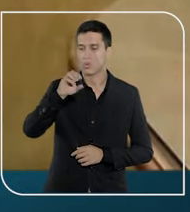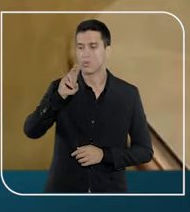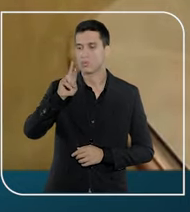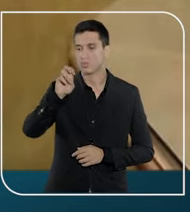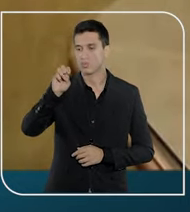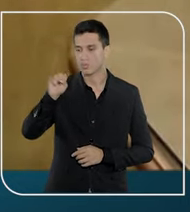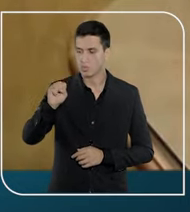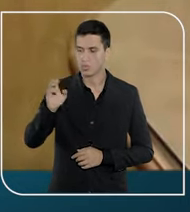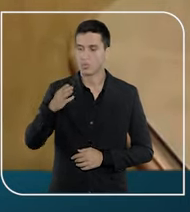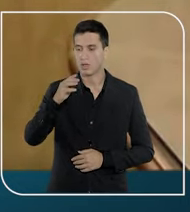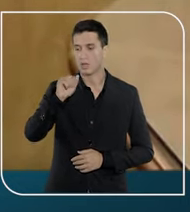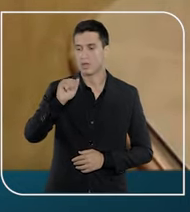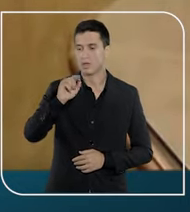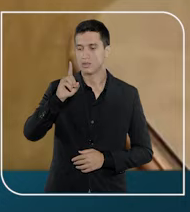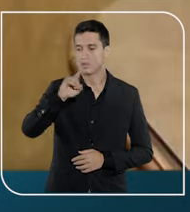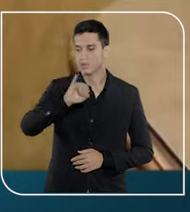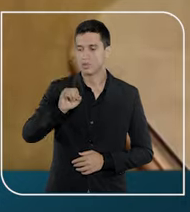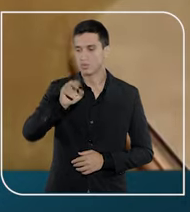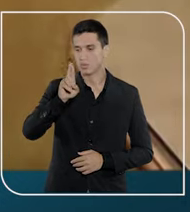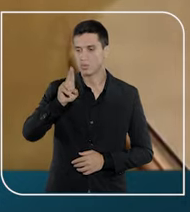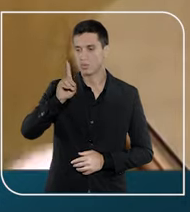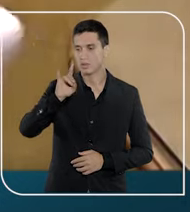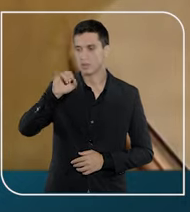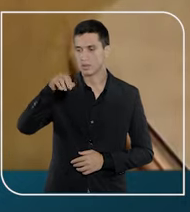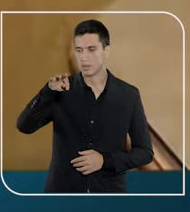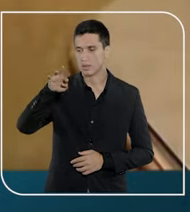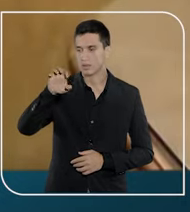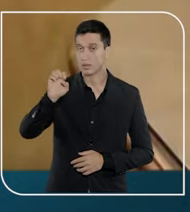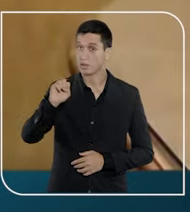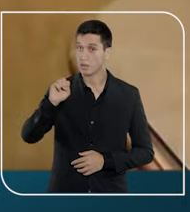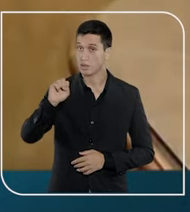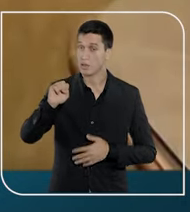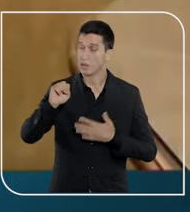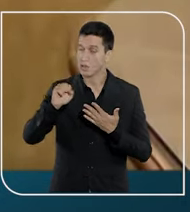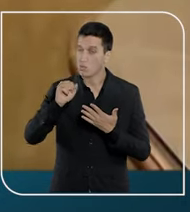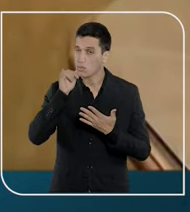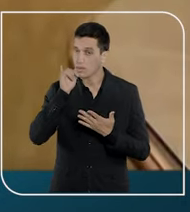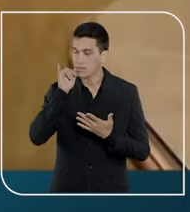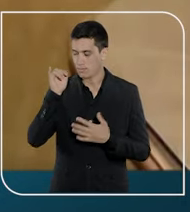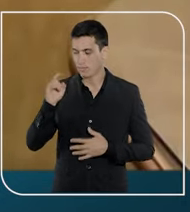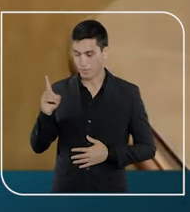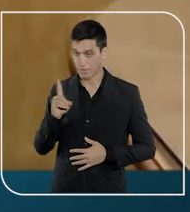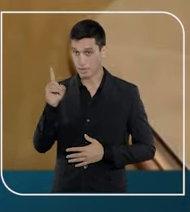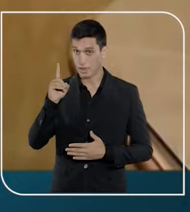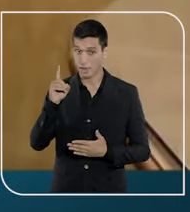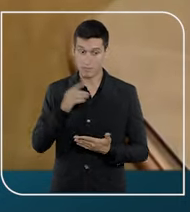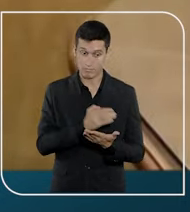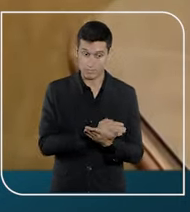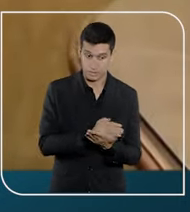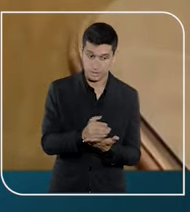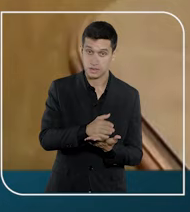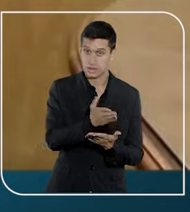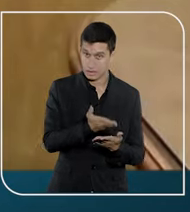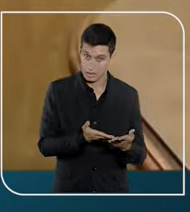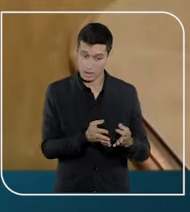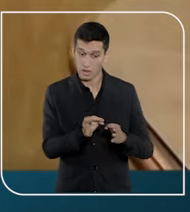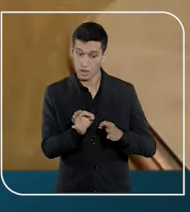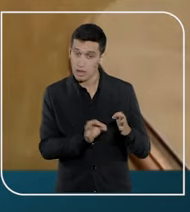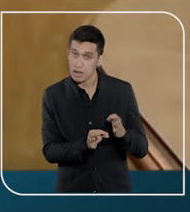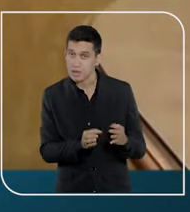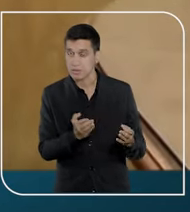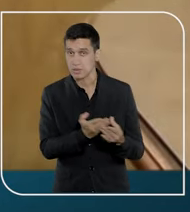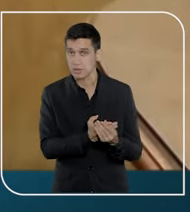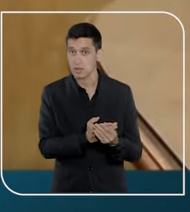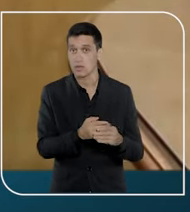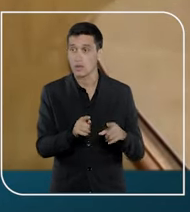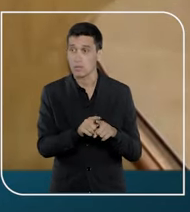os principais. O credor desse processo, os demais credores que também penhoraram o